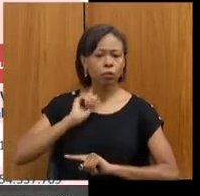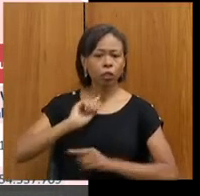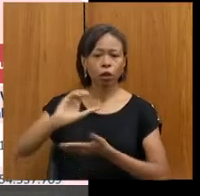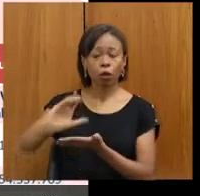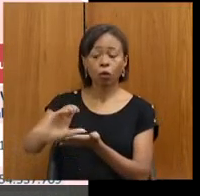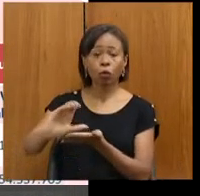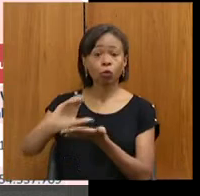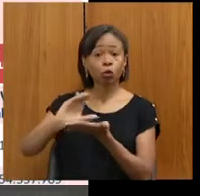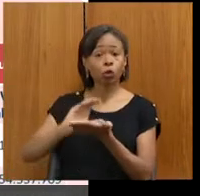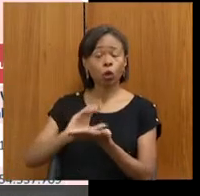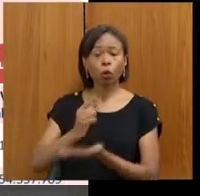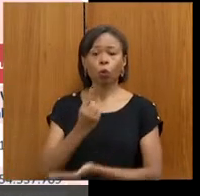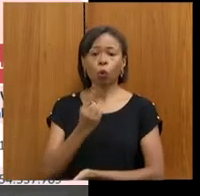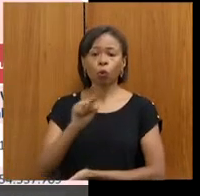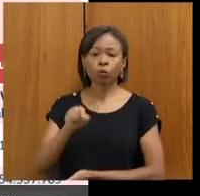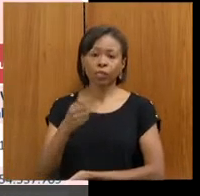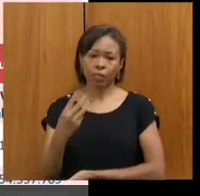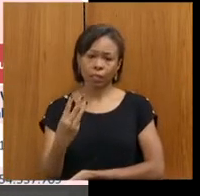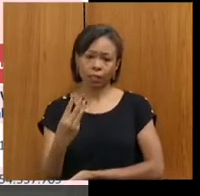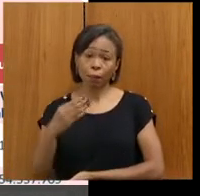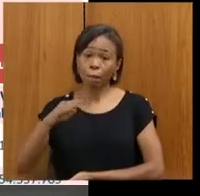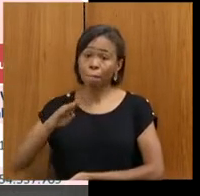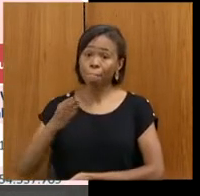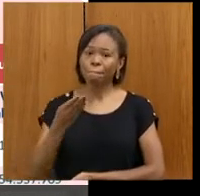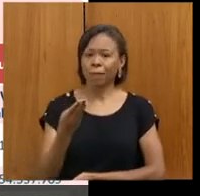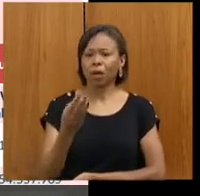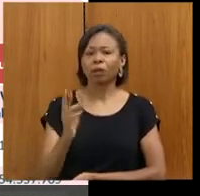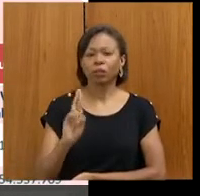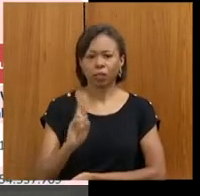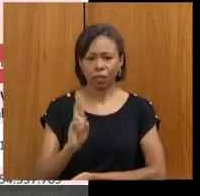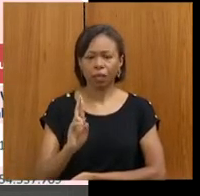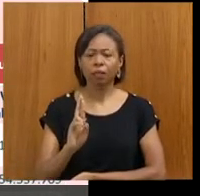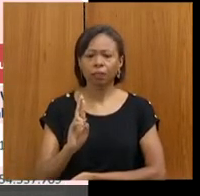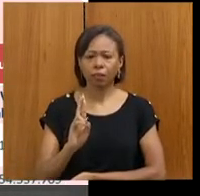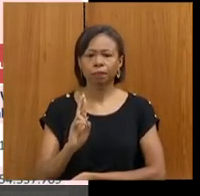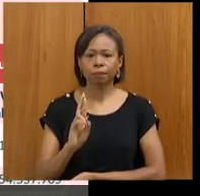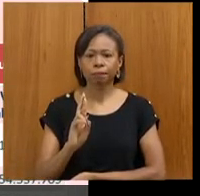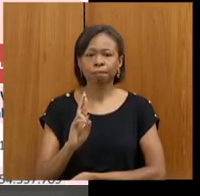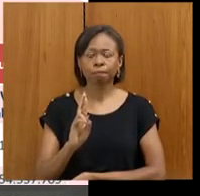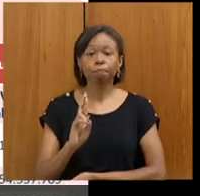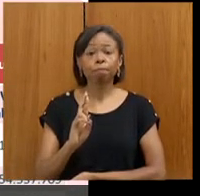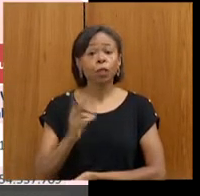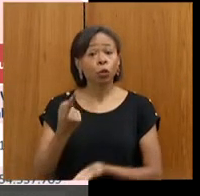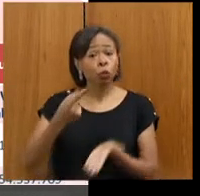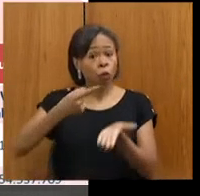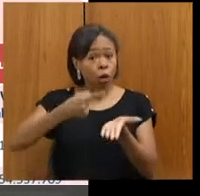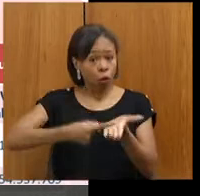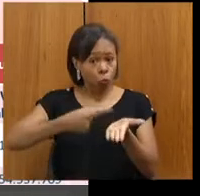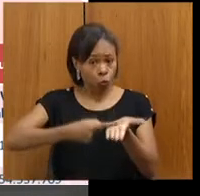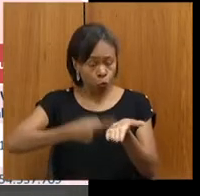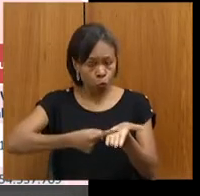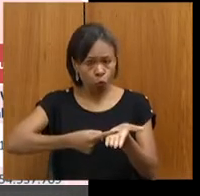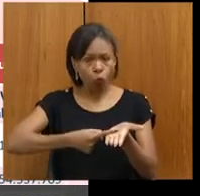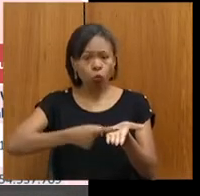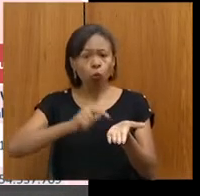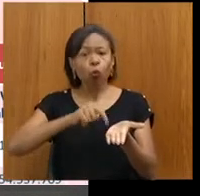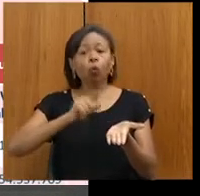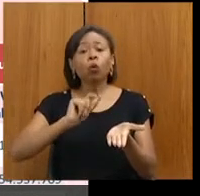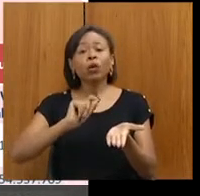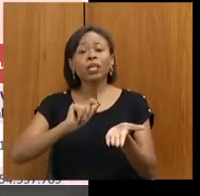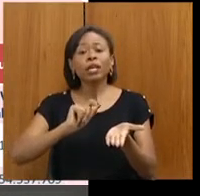de 1,3 bilhão de reais é entrando no caixa e com um acordo firmado com